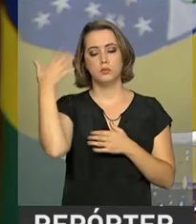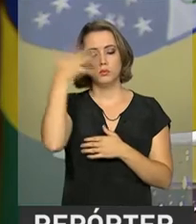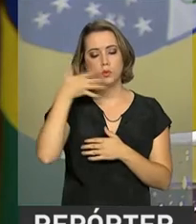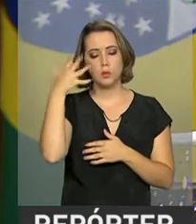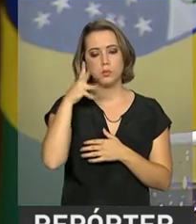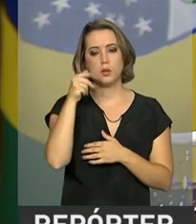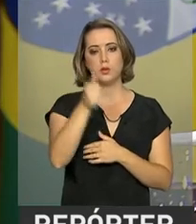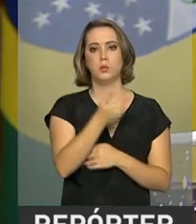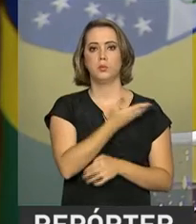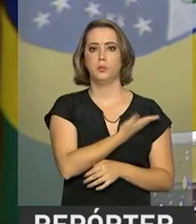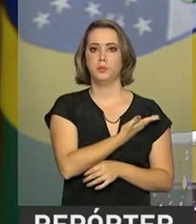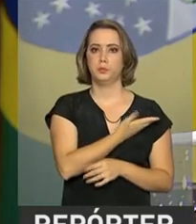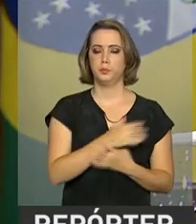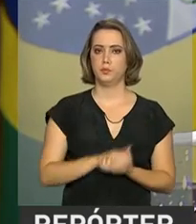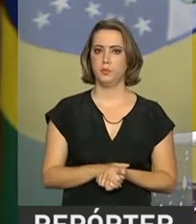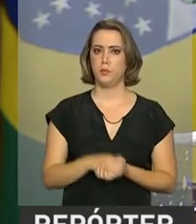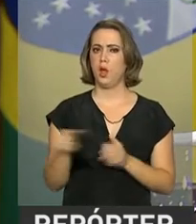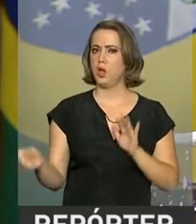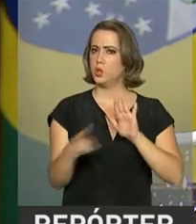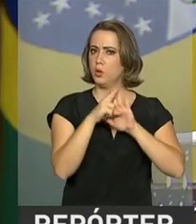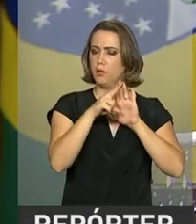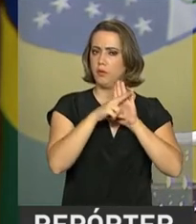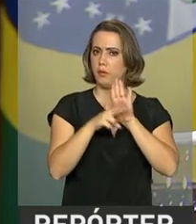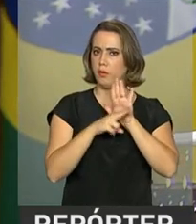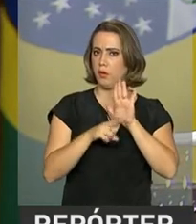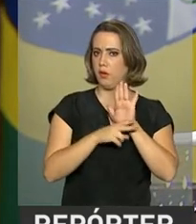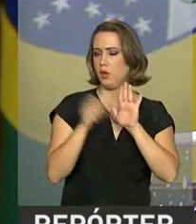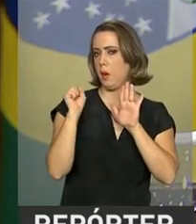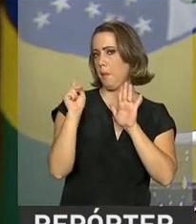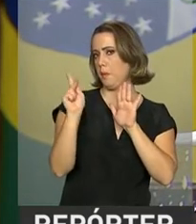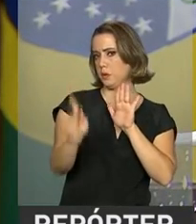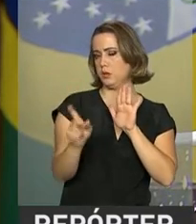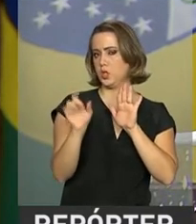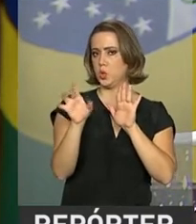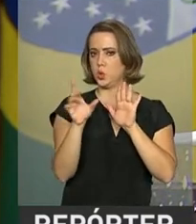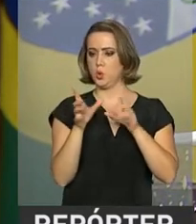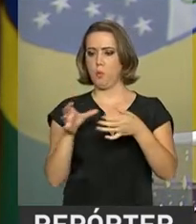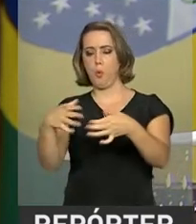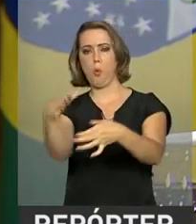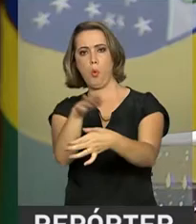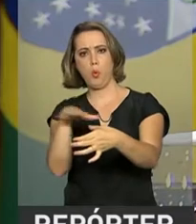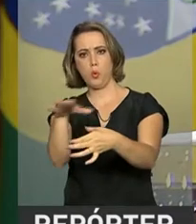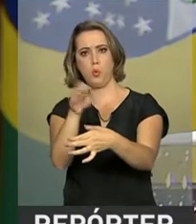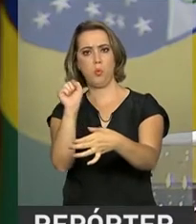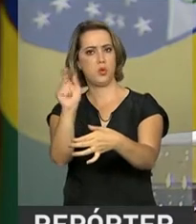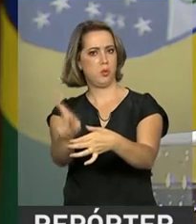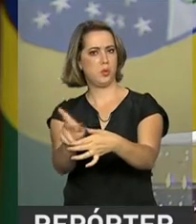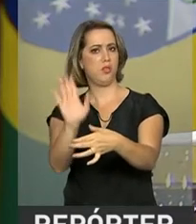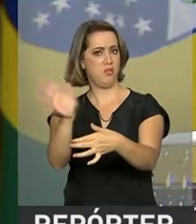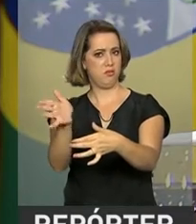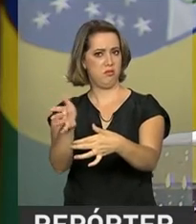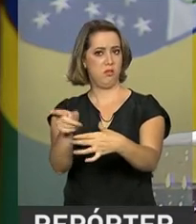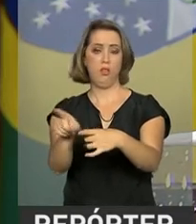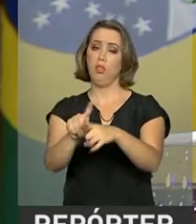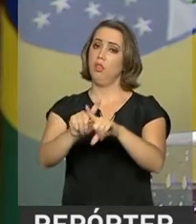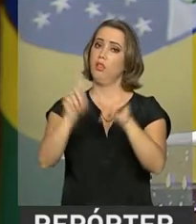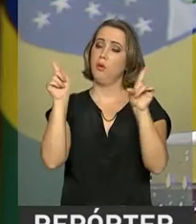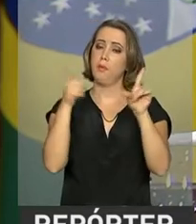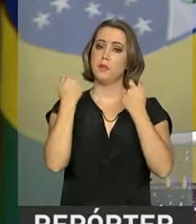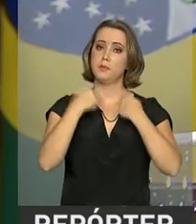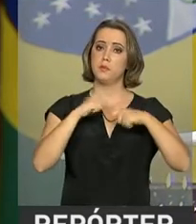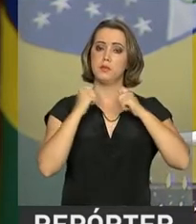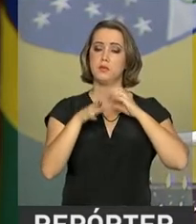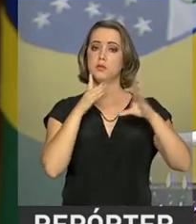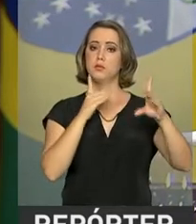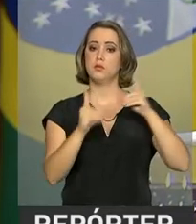presidência mas não é só para aqueles que ousavam jantaram o irão aposentar mas se houver um debate normal